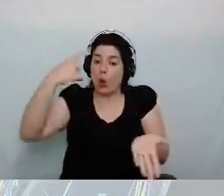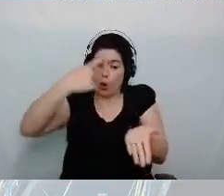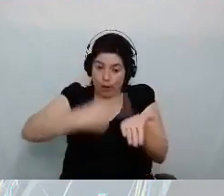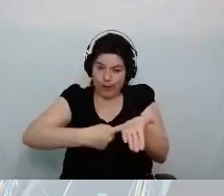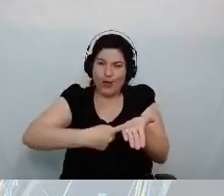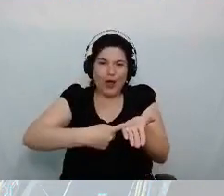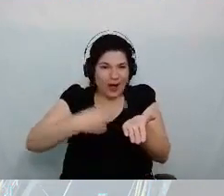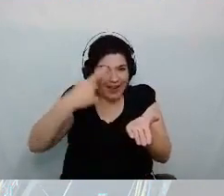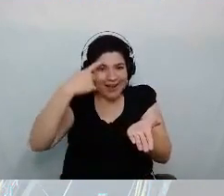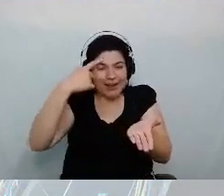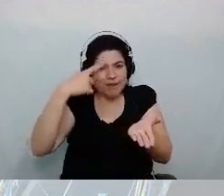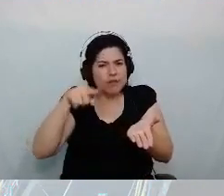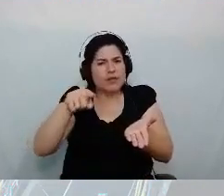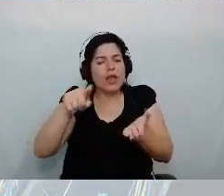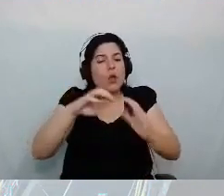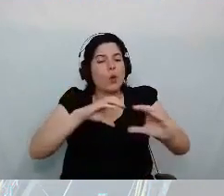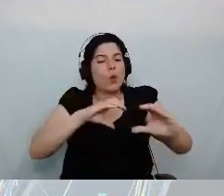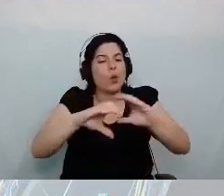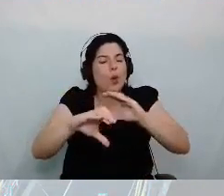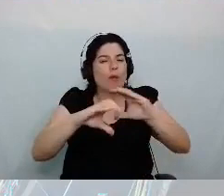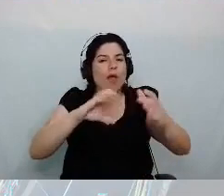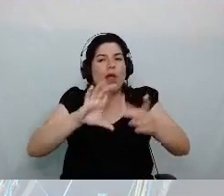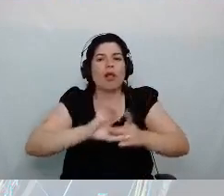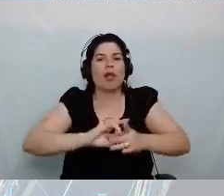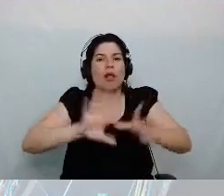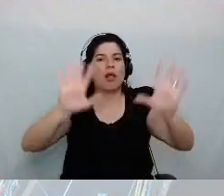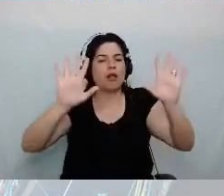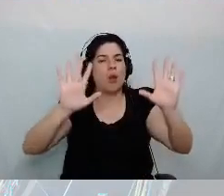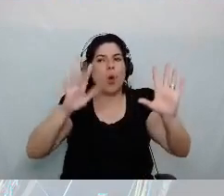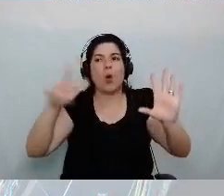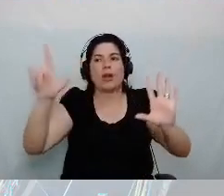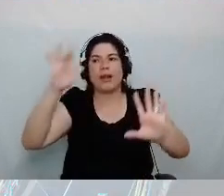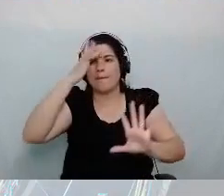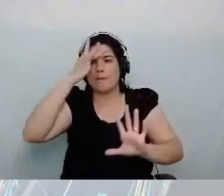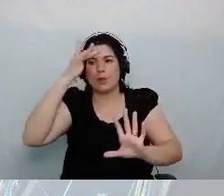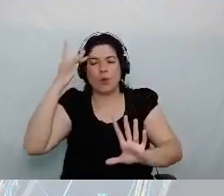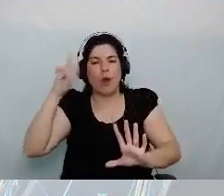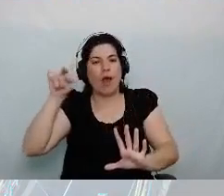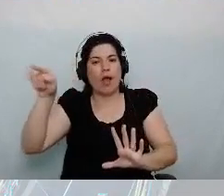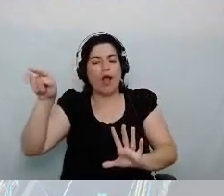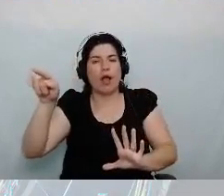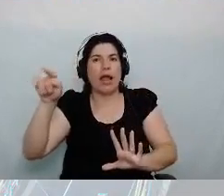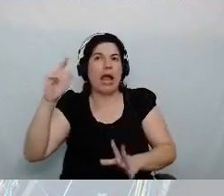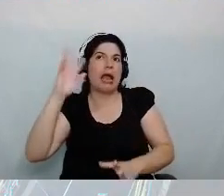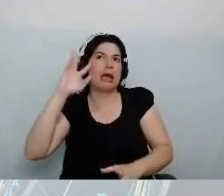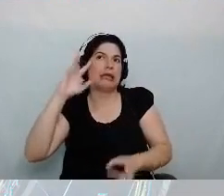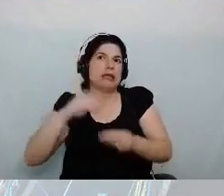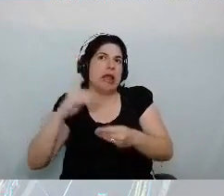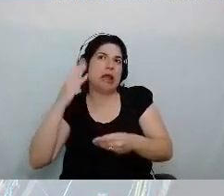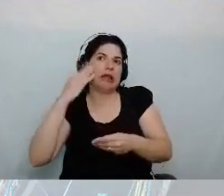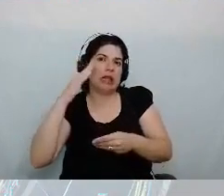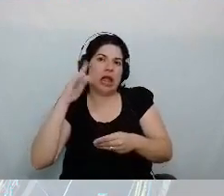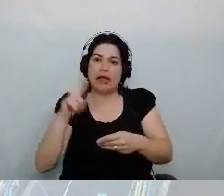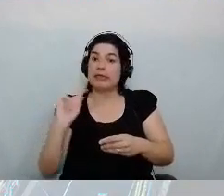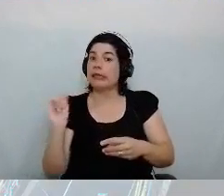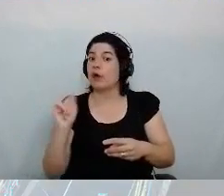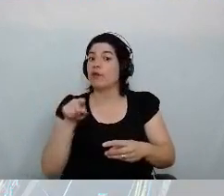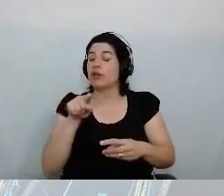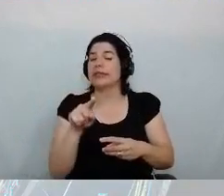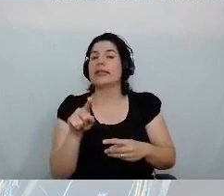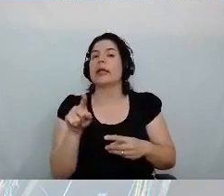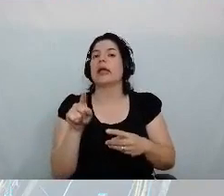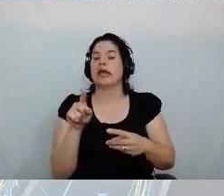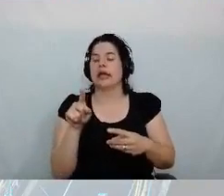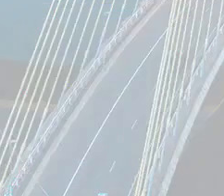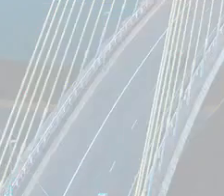Você costurou a comunicação, você não está deixando com que a outra pessoa interprete aquilo que você está dizendo. Você trouxe por uma